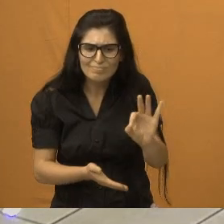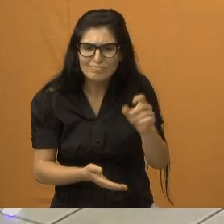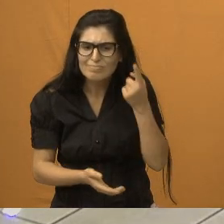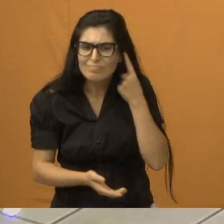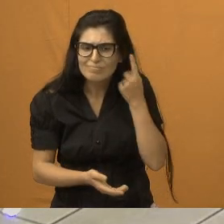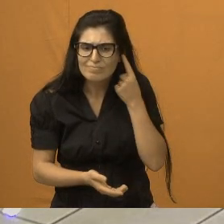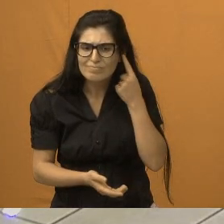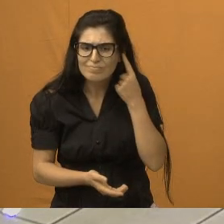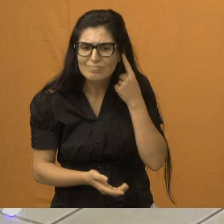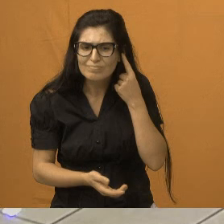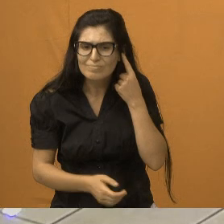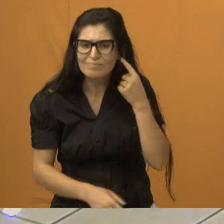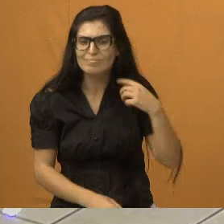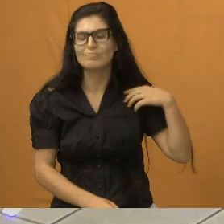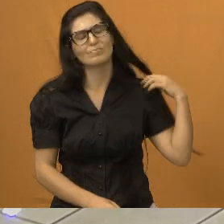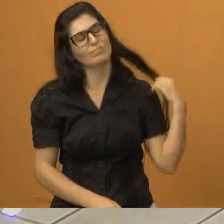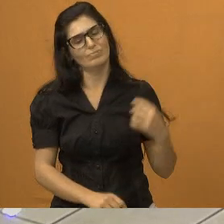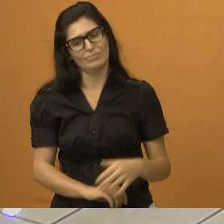Entendi.